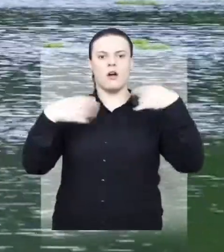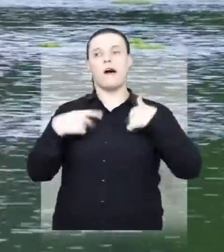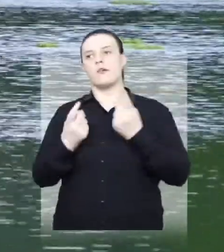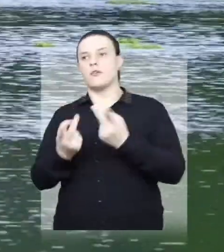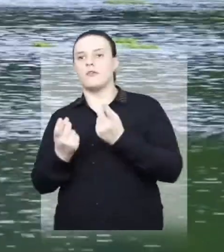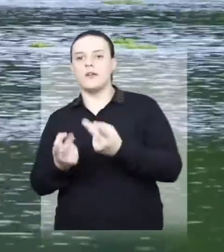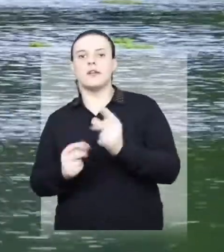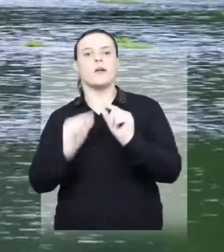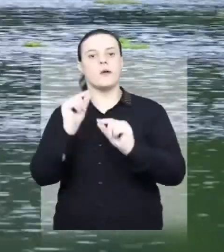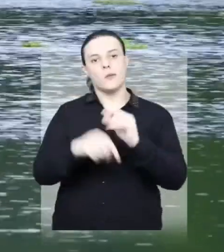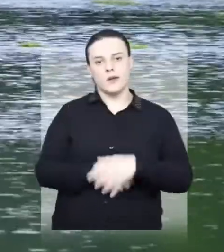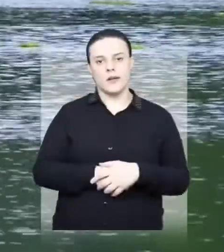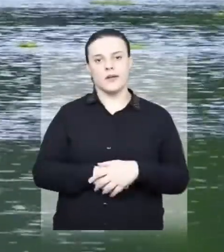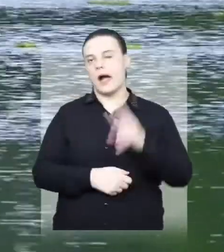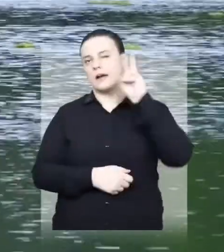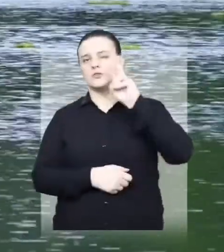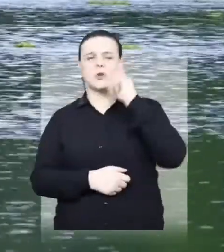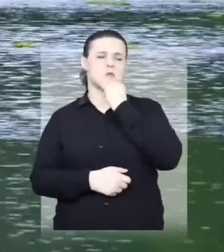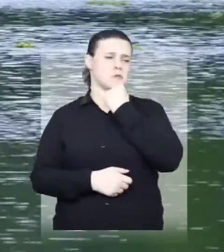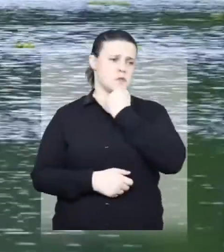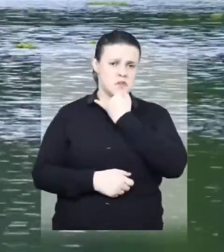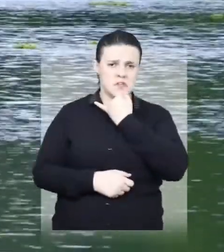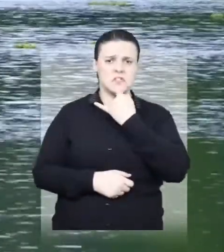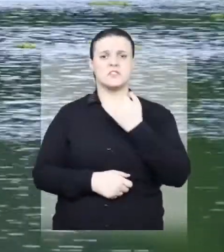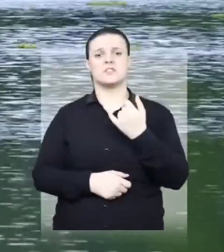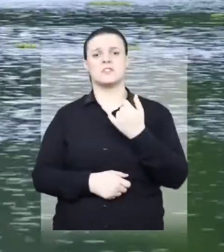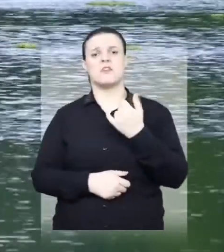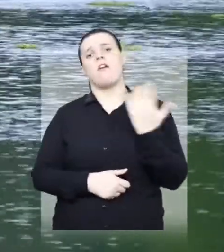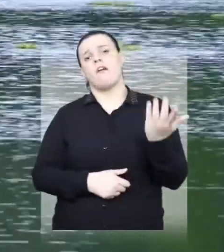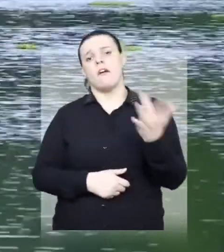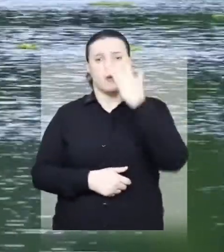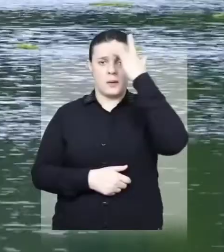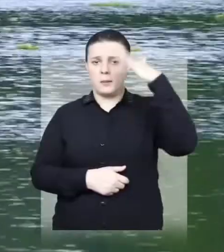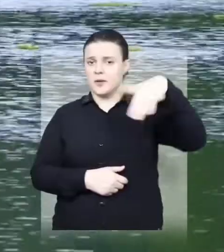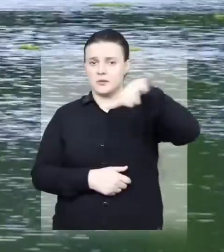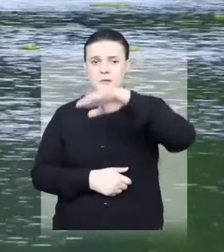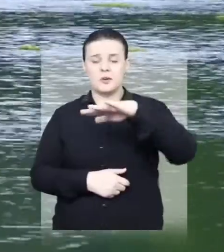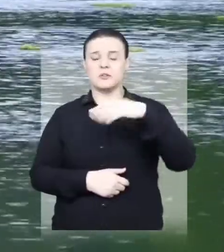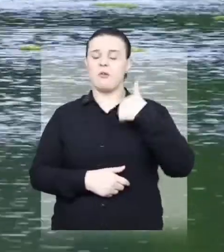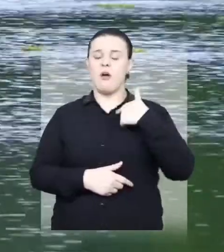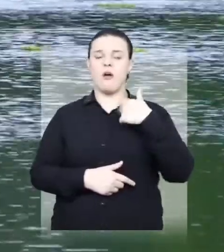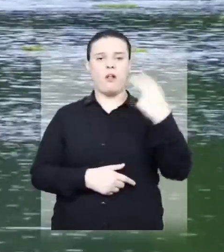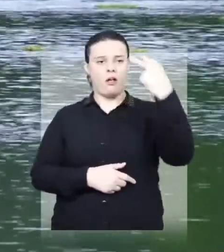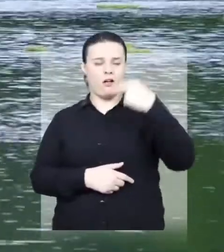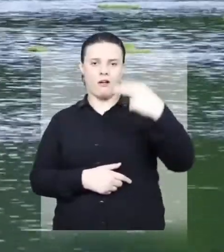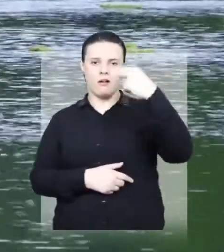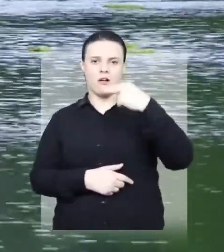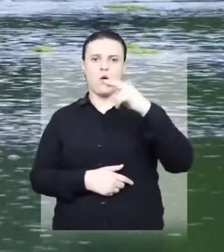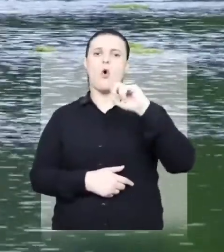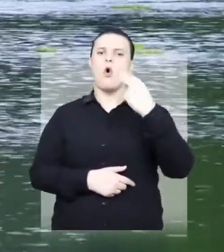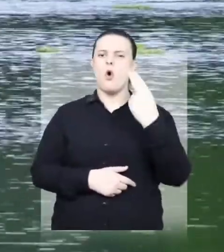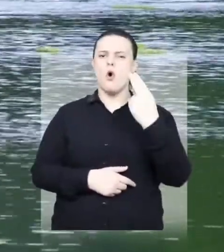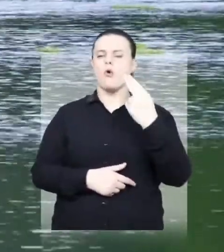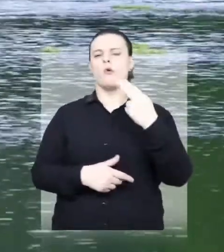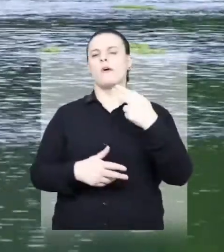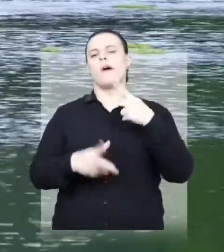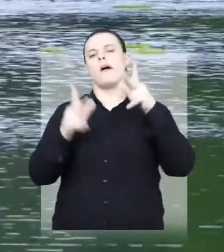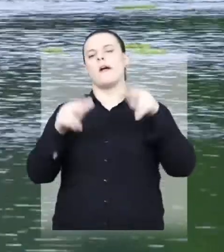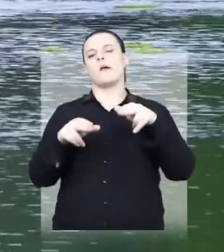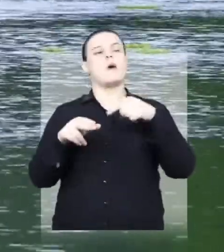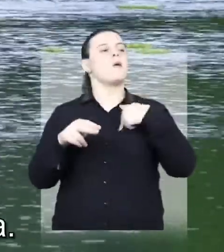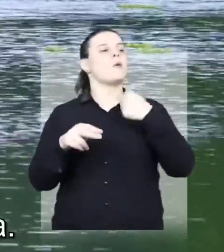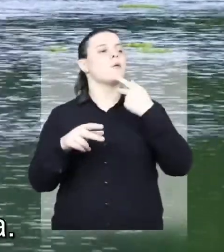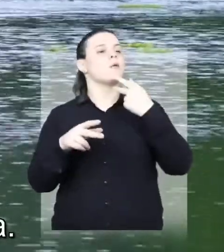vender uma historinha triste para me dar a mídia e não vender